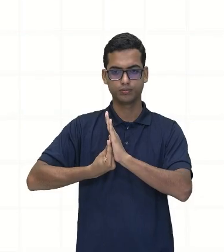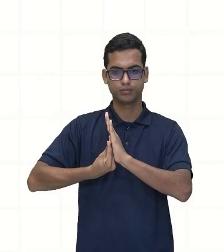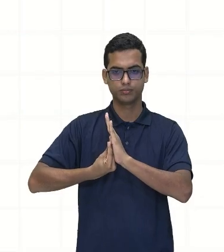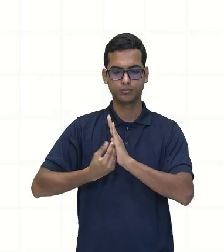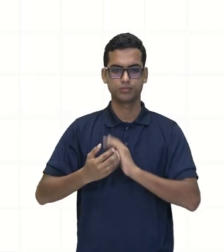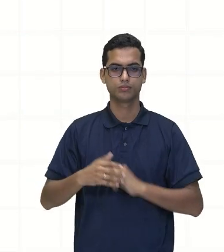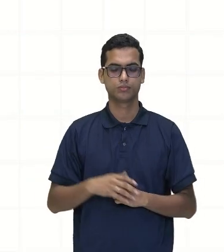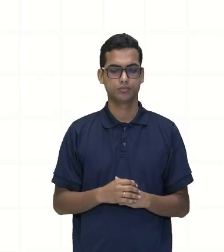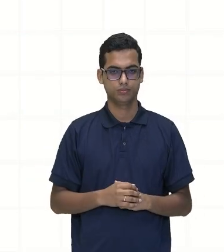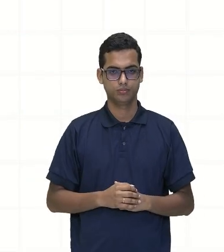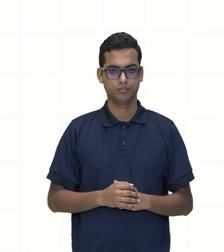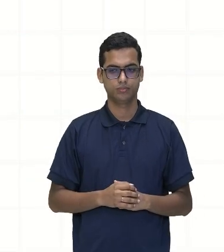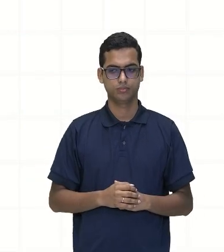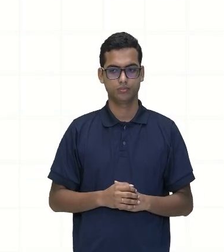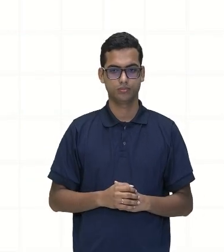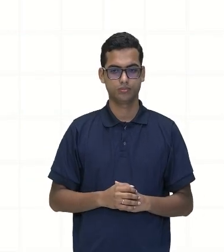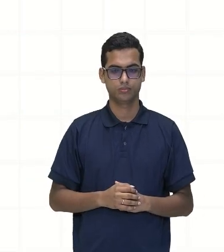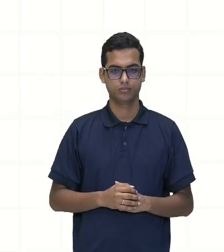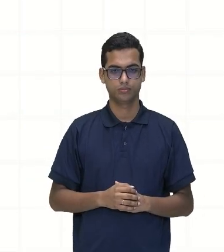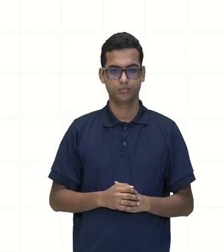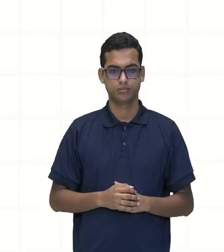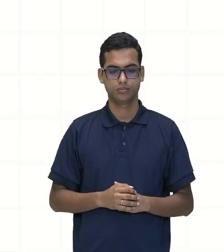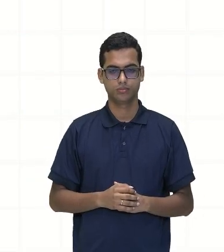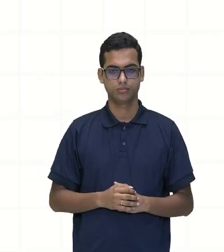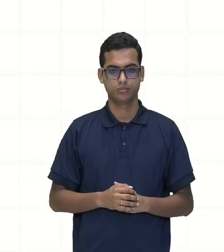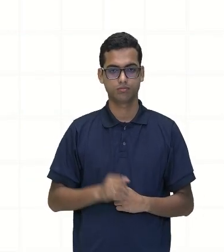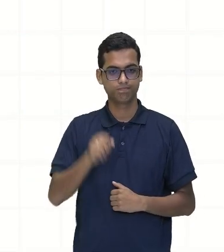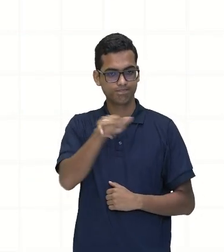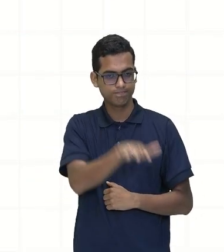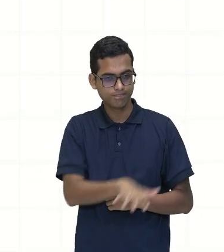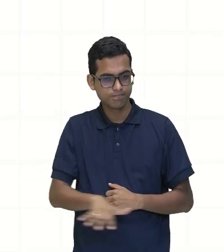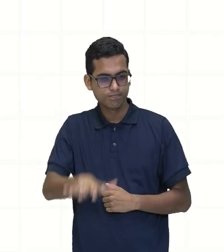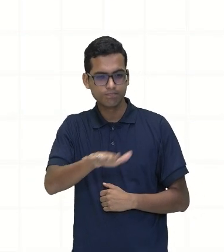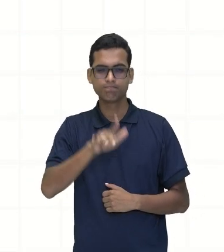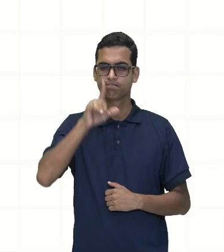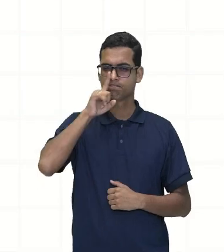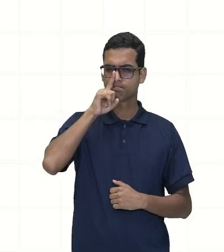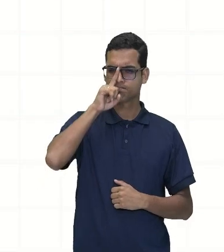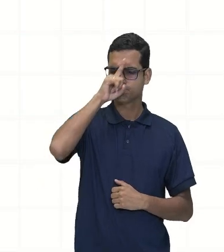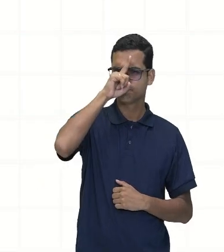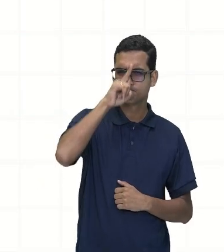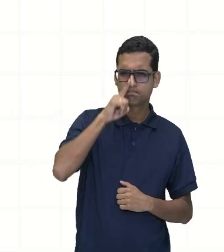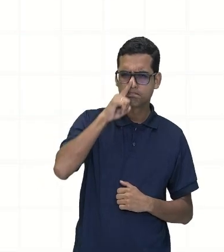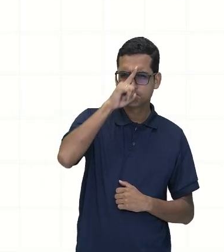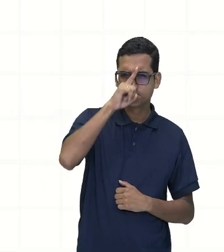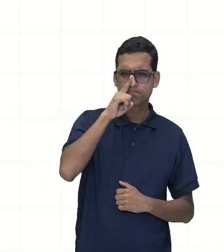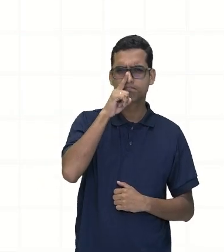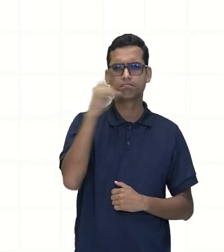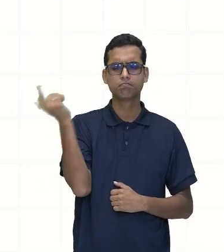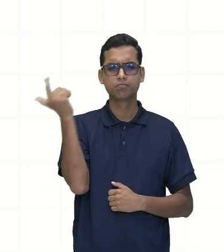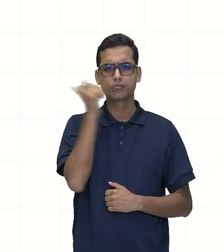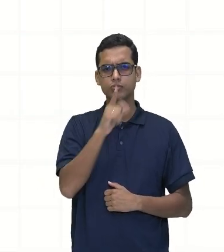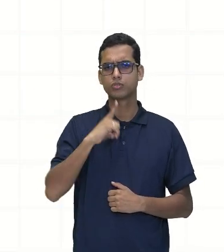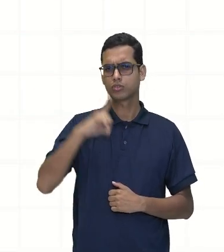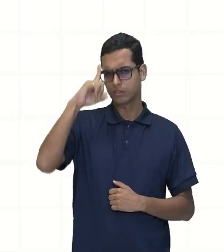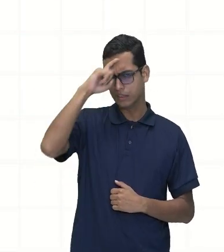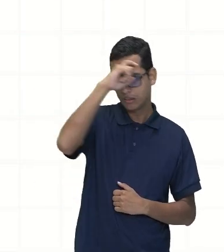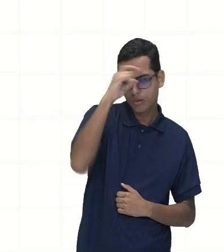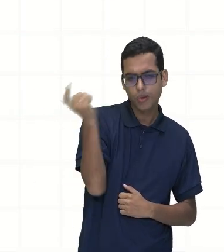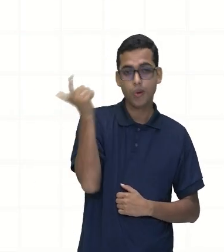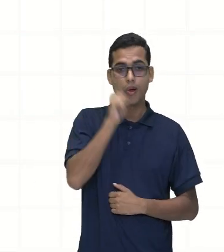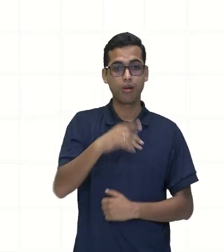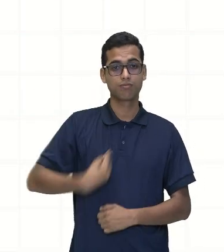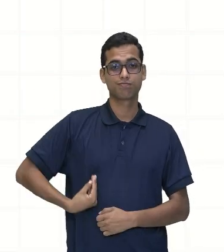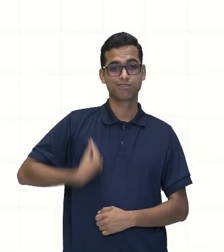ali em áreas remotas, né, com um difícil acesso, uma questão também com relação